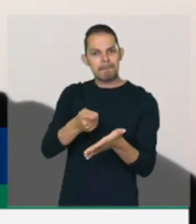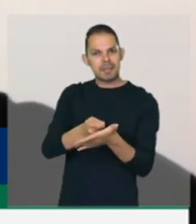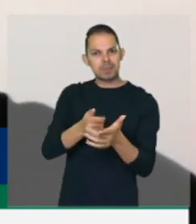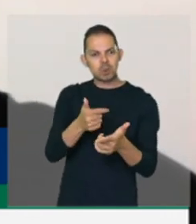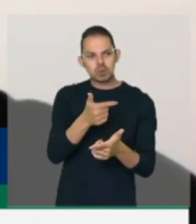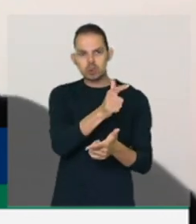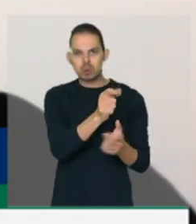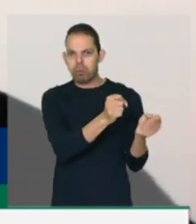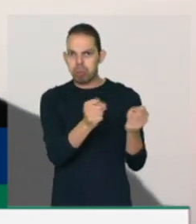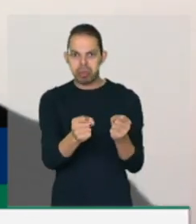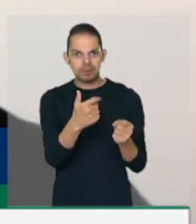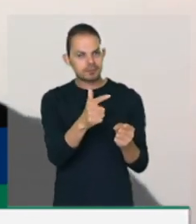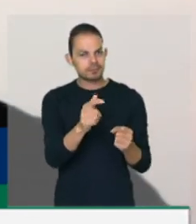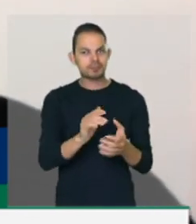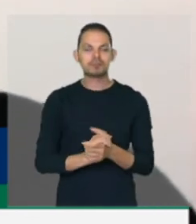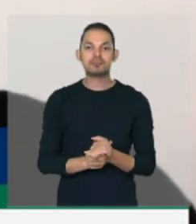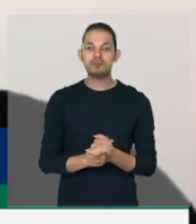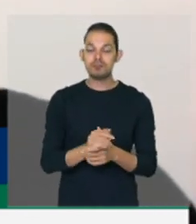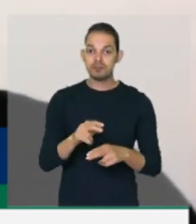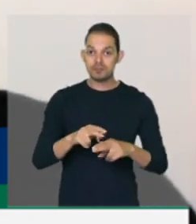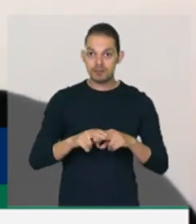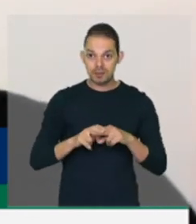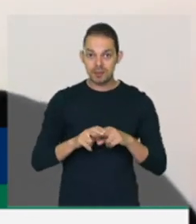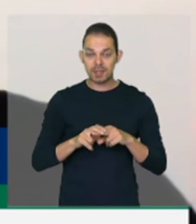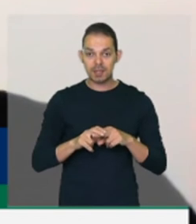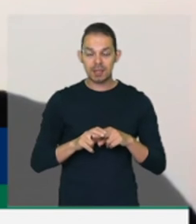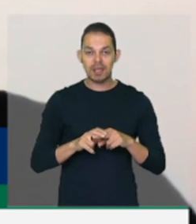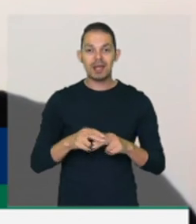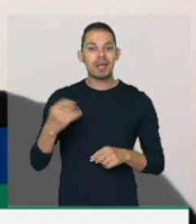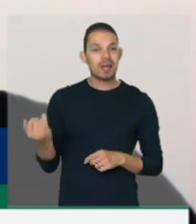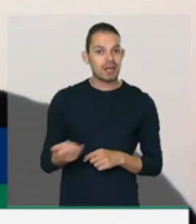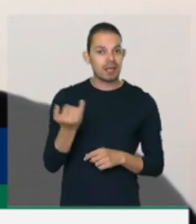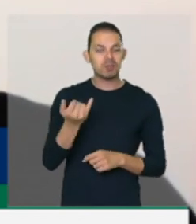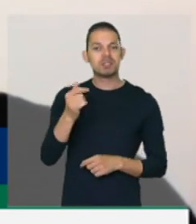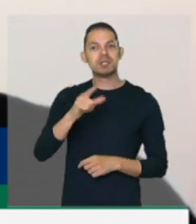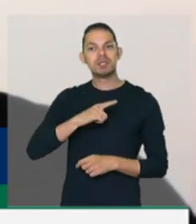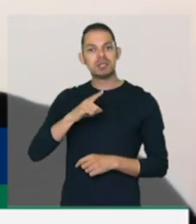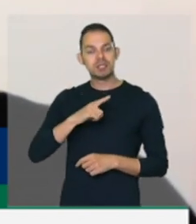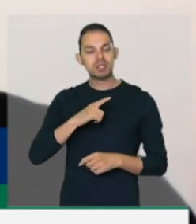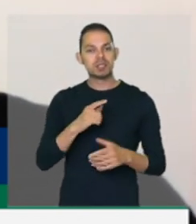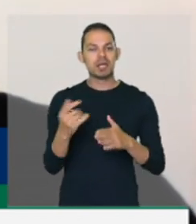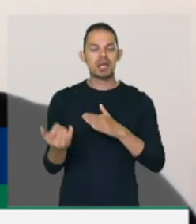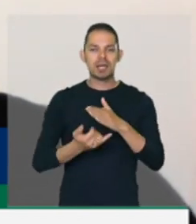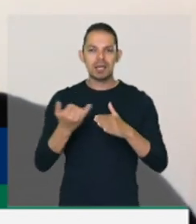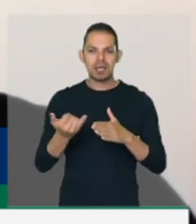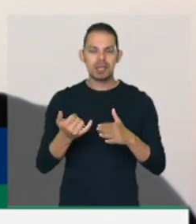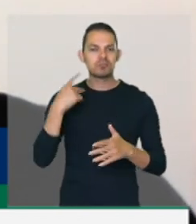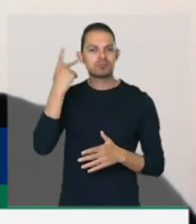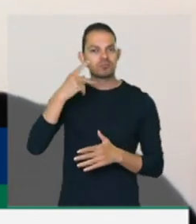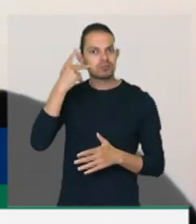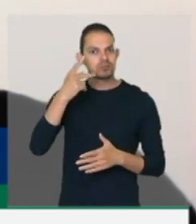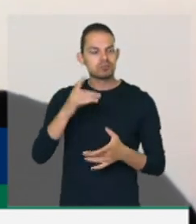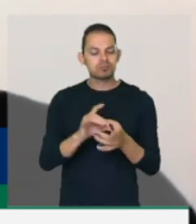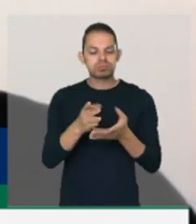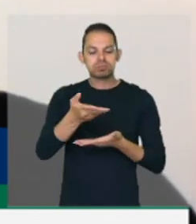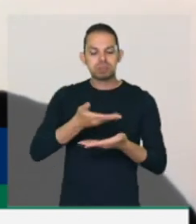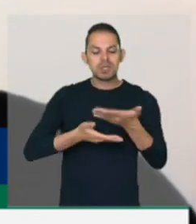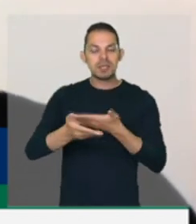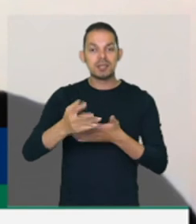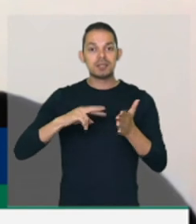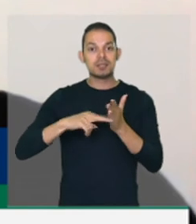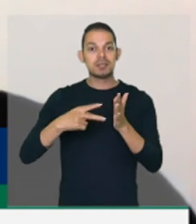Estado. Dessa forma, imprescindível a existência das imunidades parlamentares à prática da democracia,